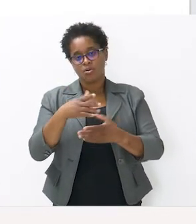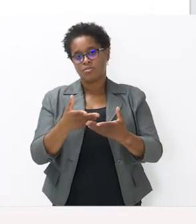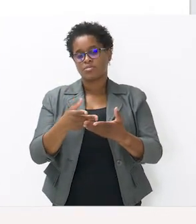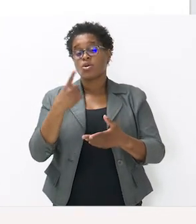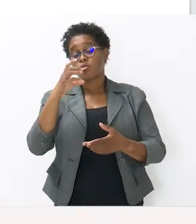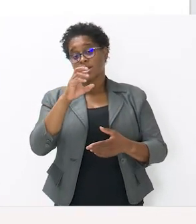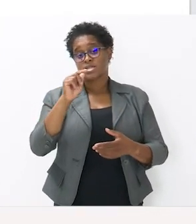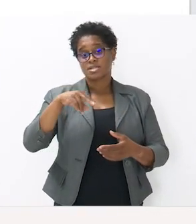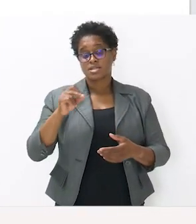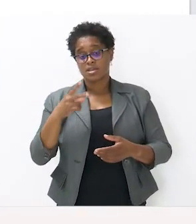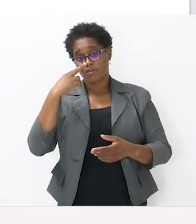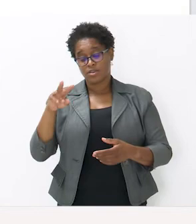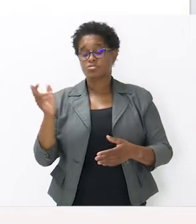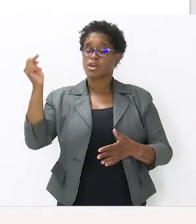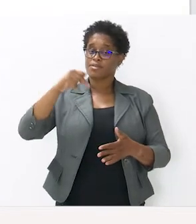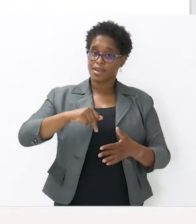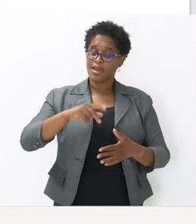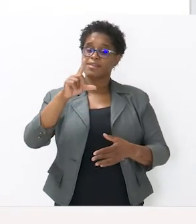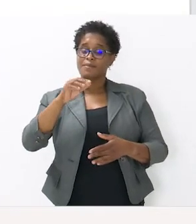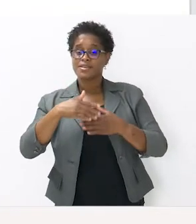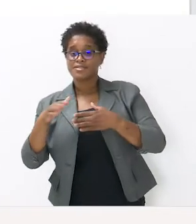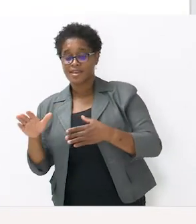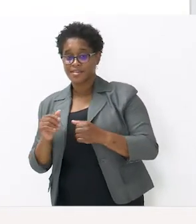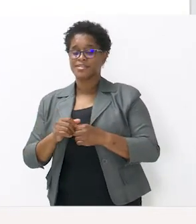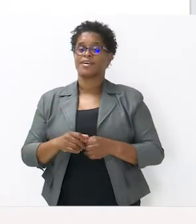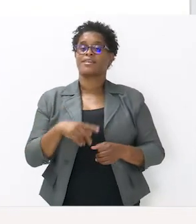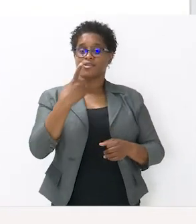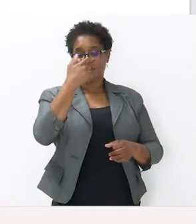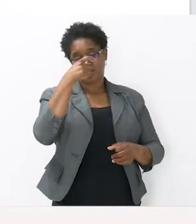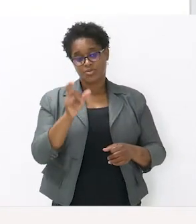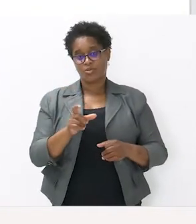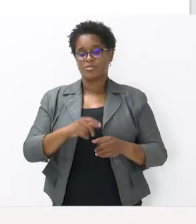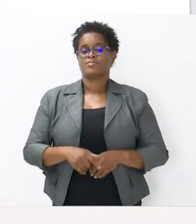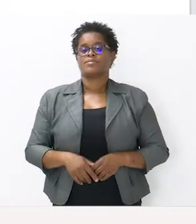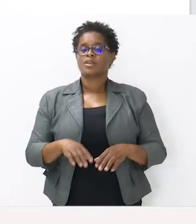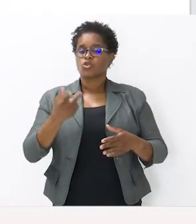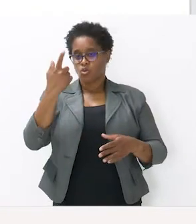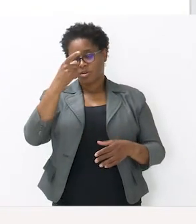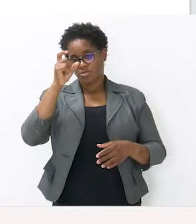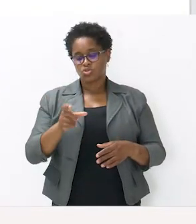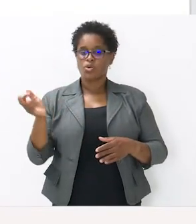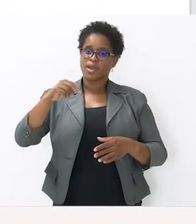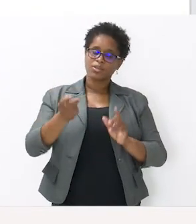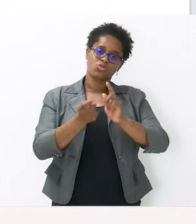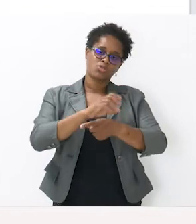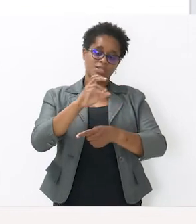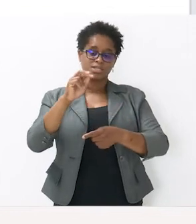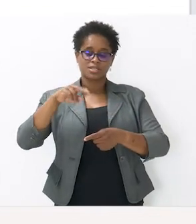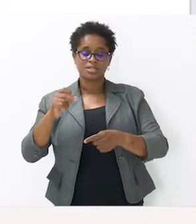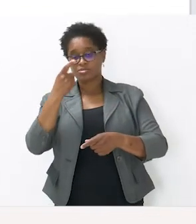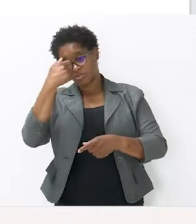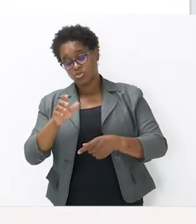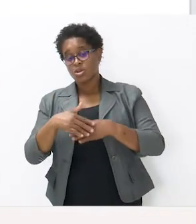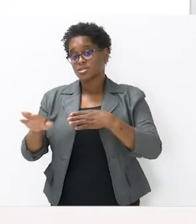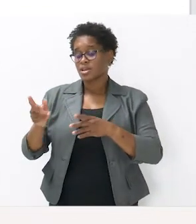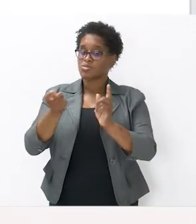cena, vimos que é entrada e saída de uma personagem. Uma personagem entra, mudamos de cena. Personagem sai,